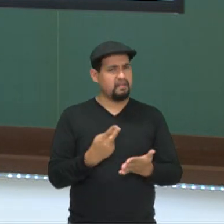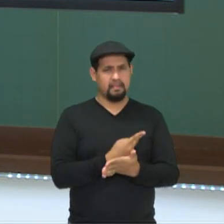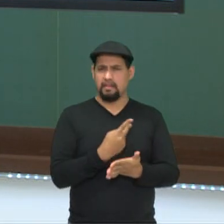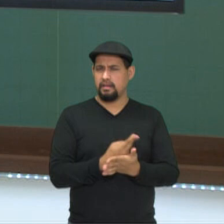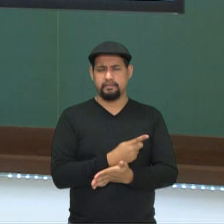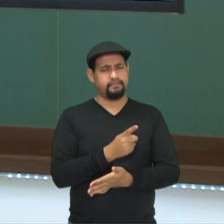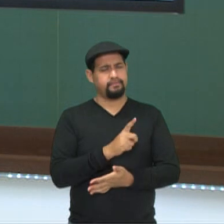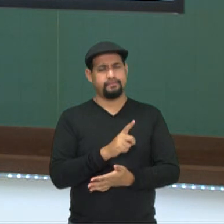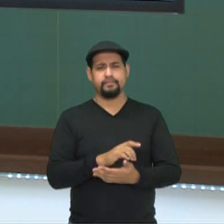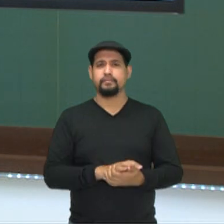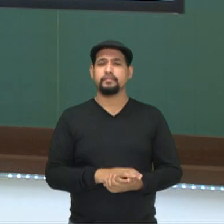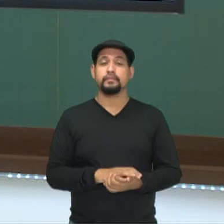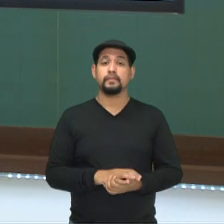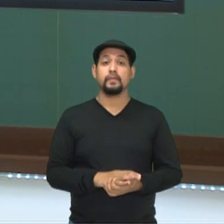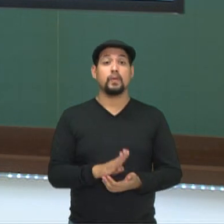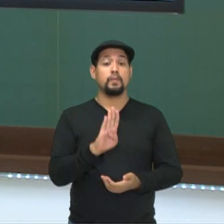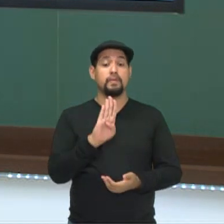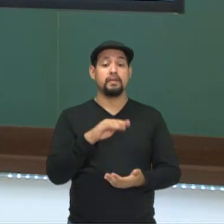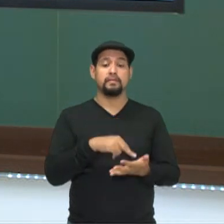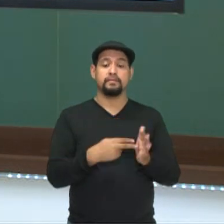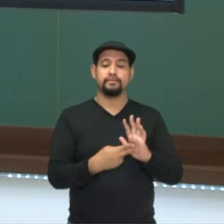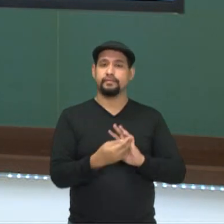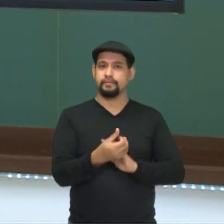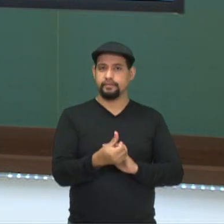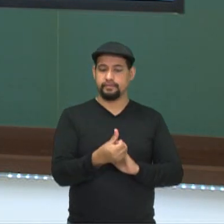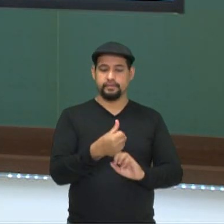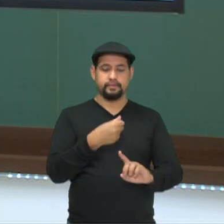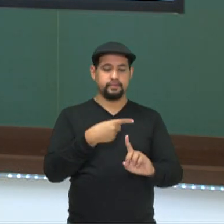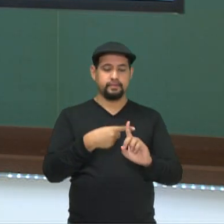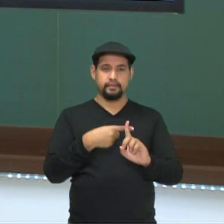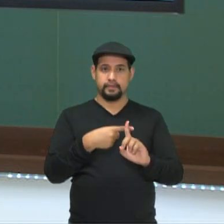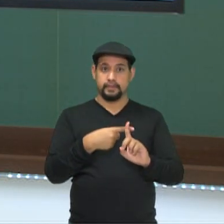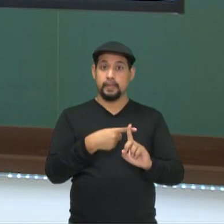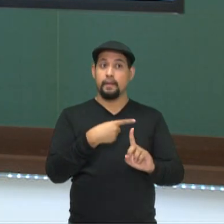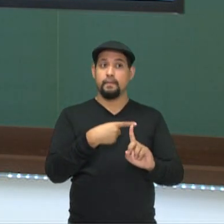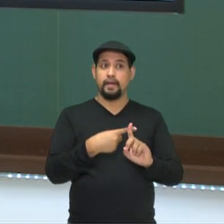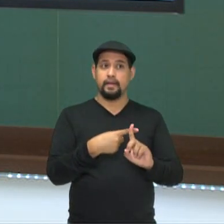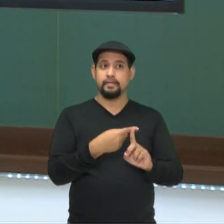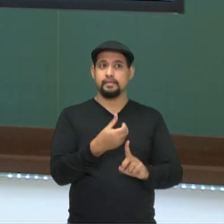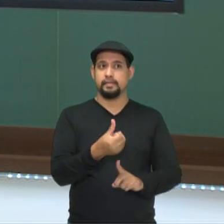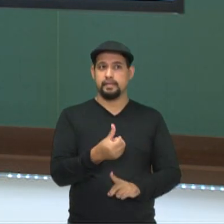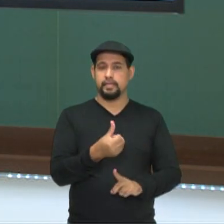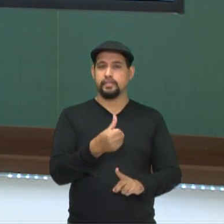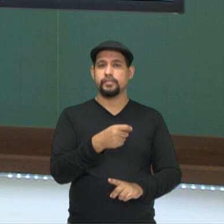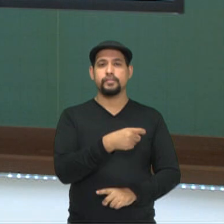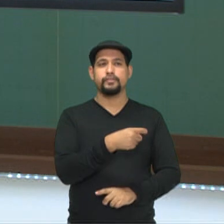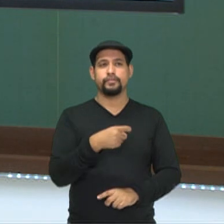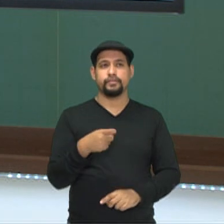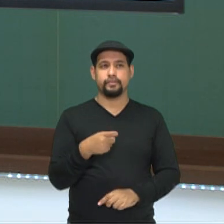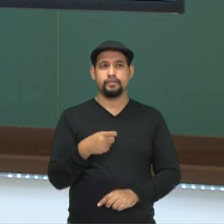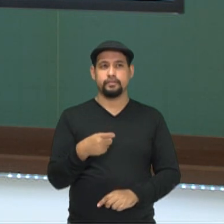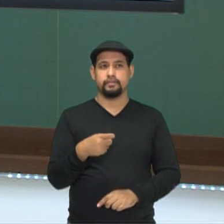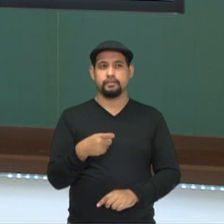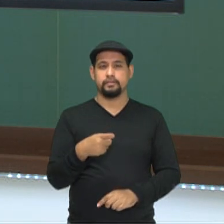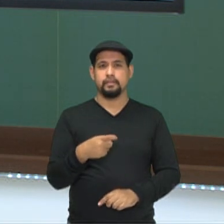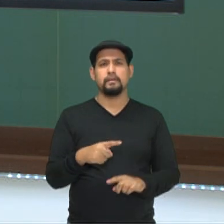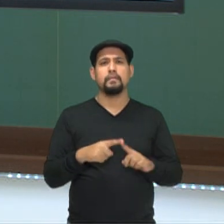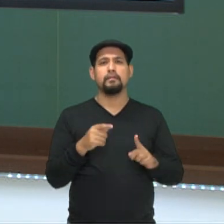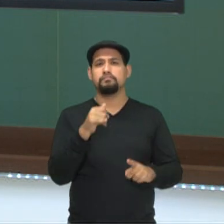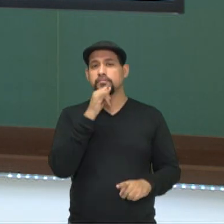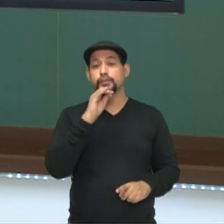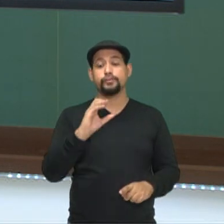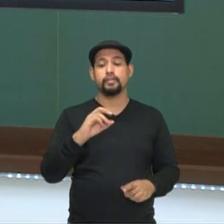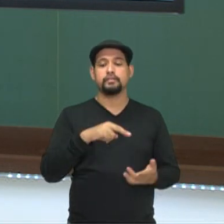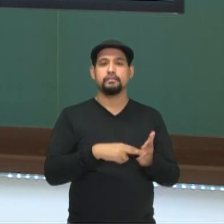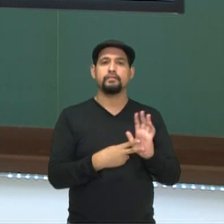fica errado tá ob66 positivo Então mas 6x e agora